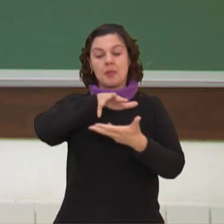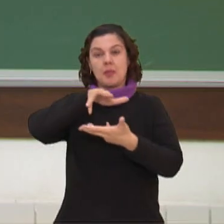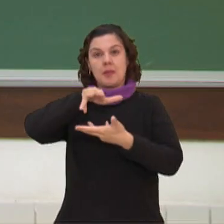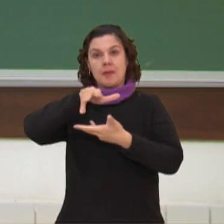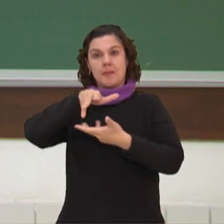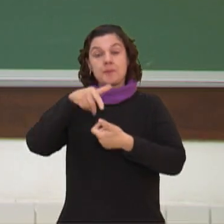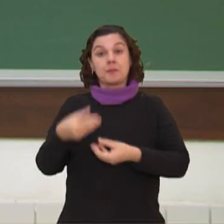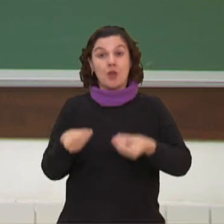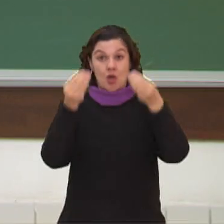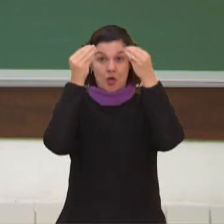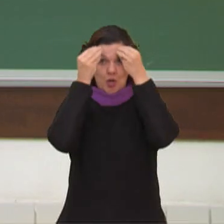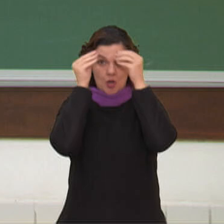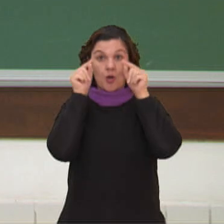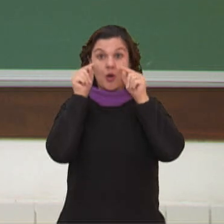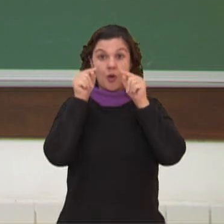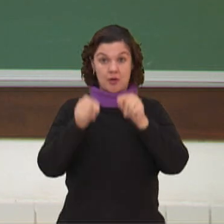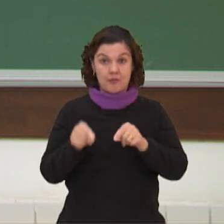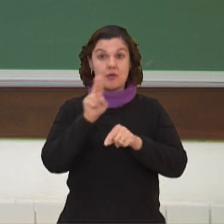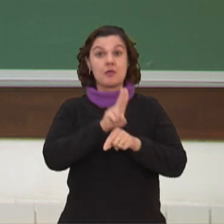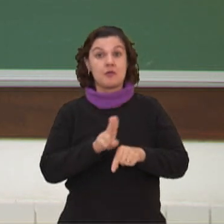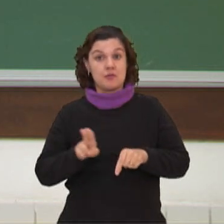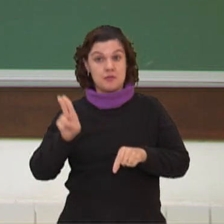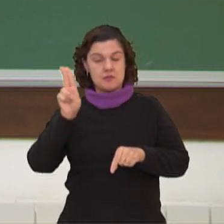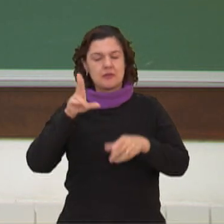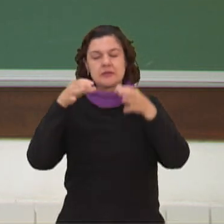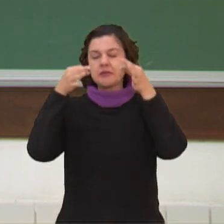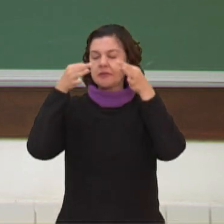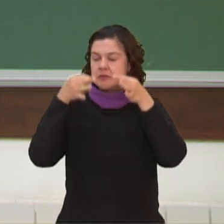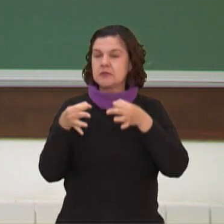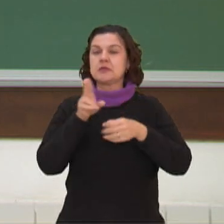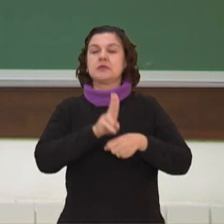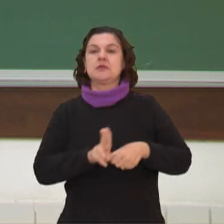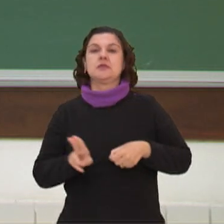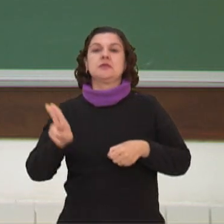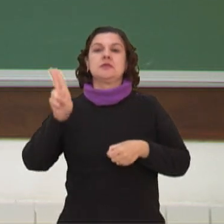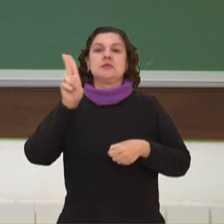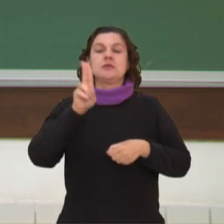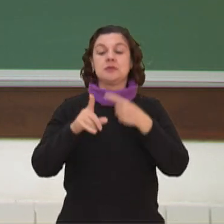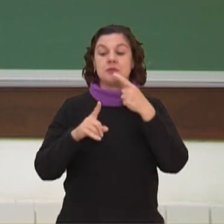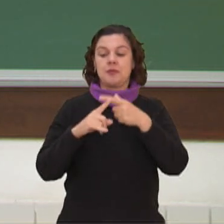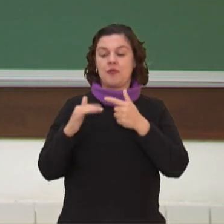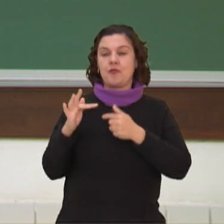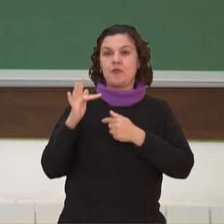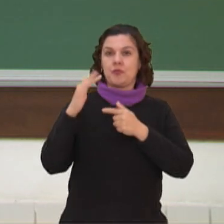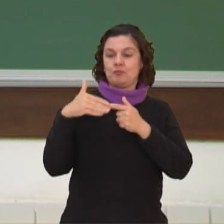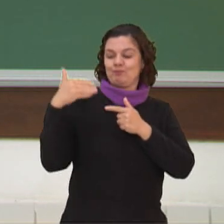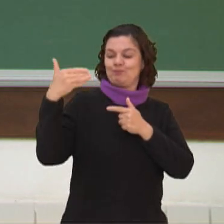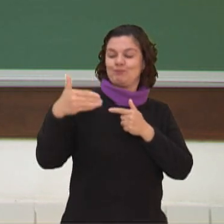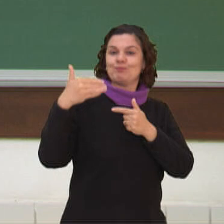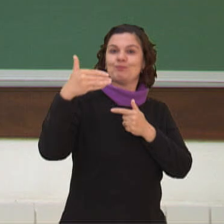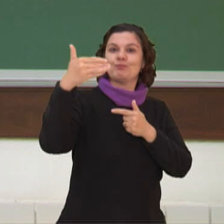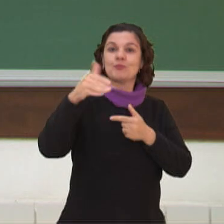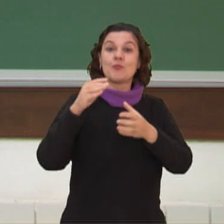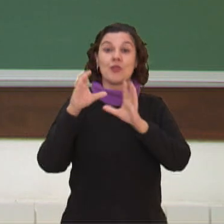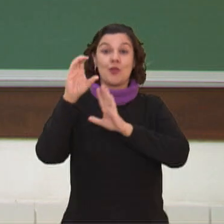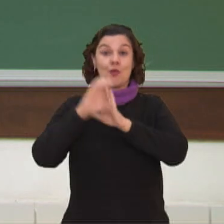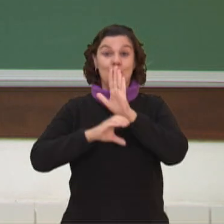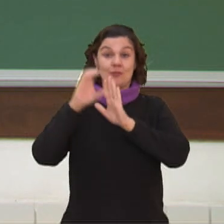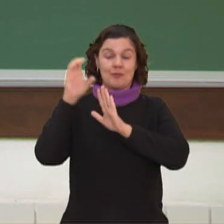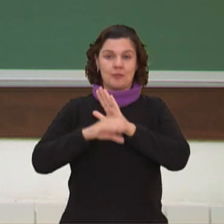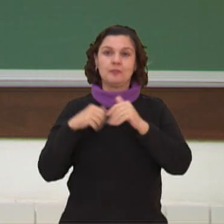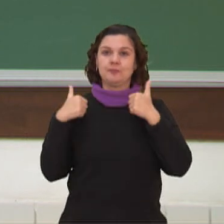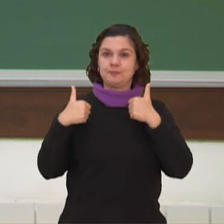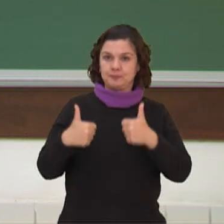Guarde essa ideia que você vai usá-la, tenho certeza, porque ela é parte de muitos outros